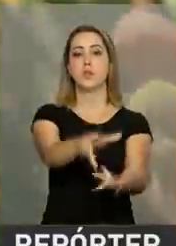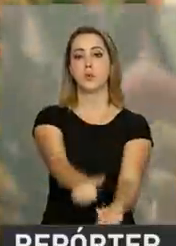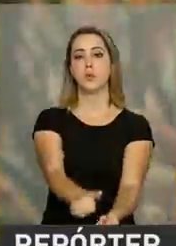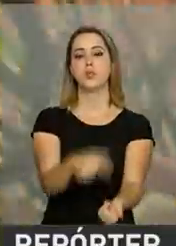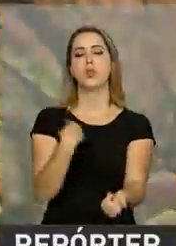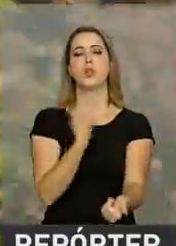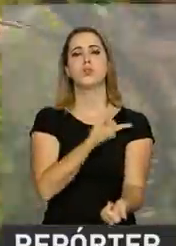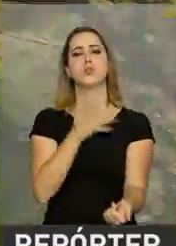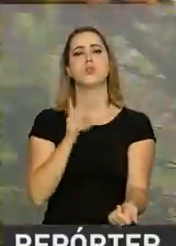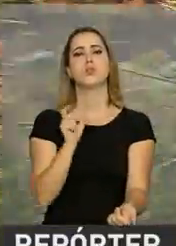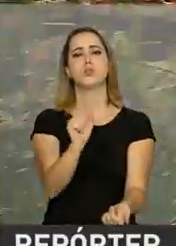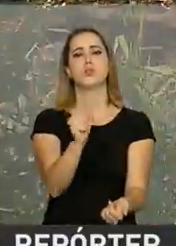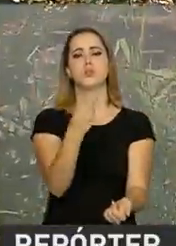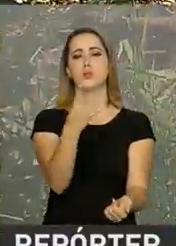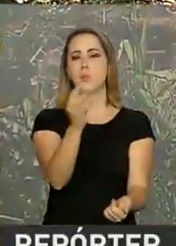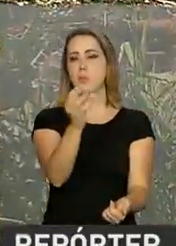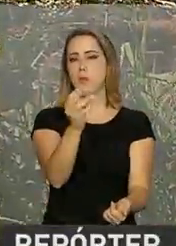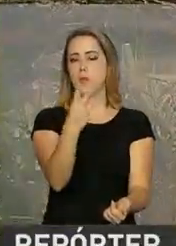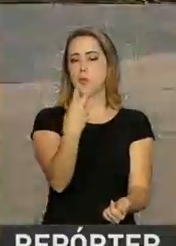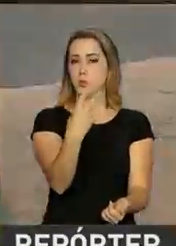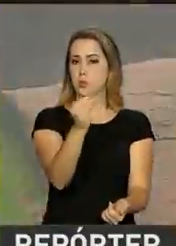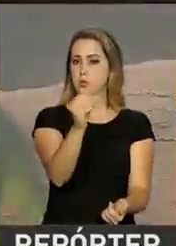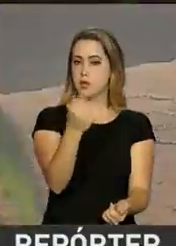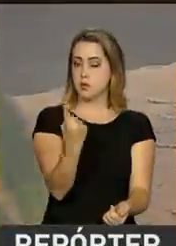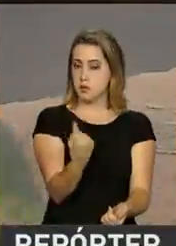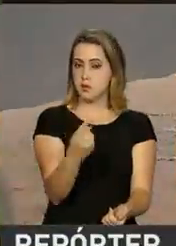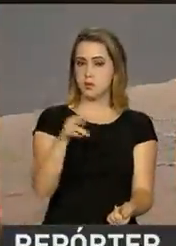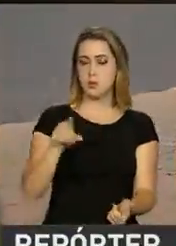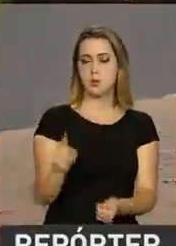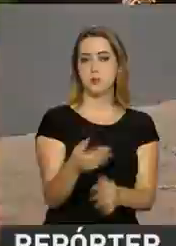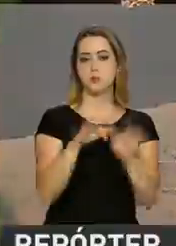gente espera atingir, que é de 201 mil famílias.